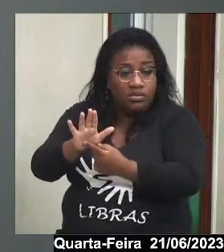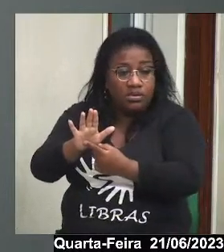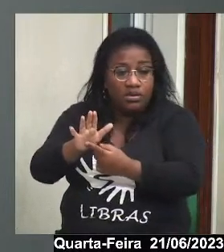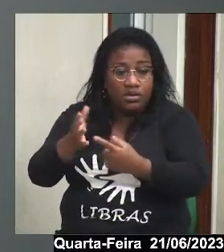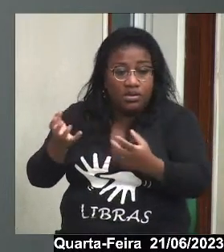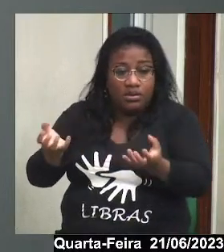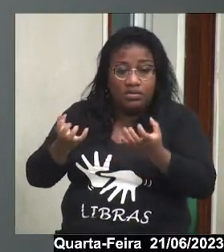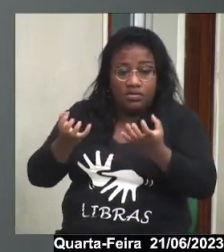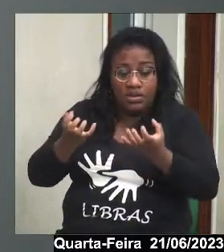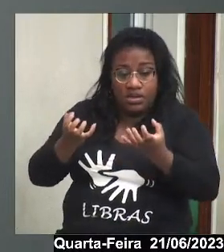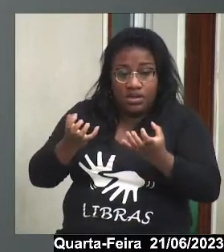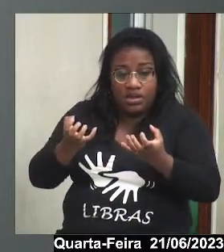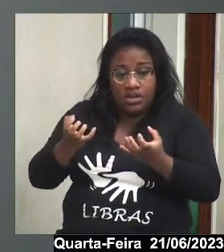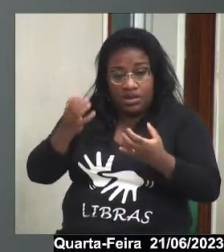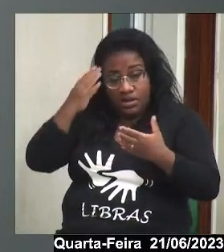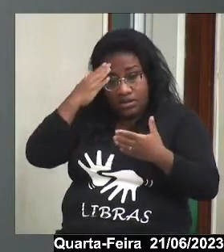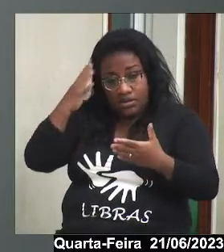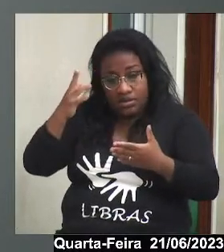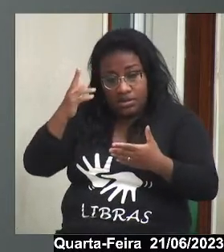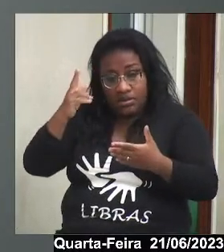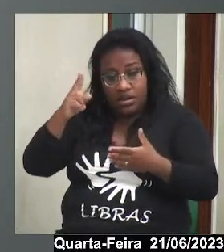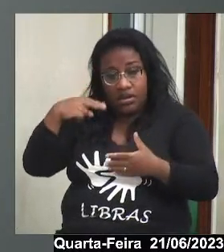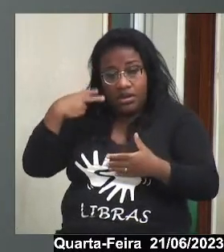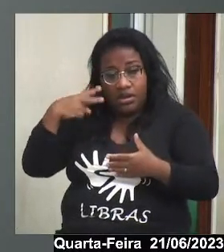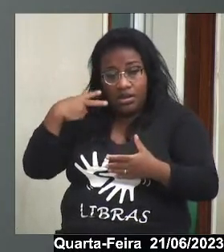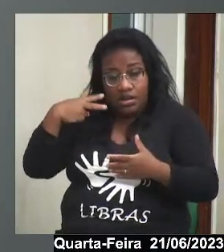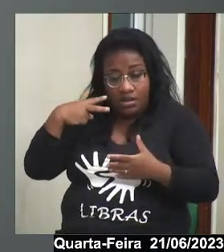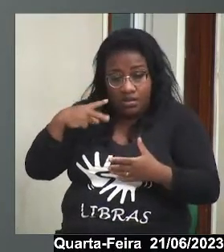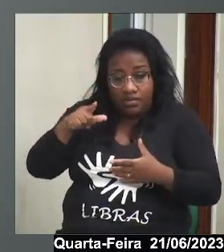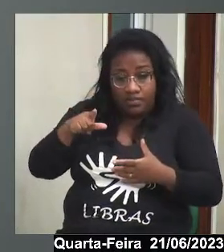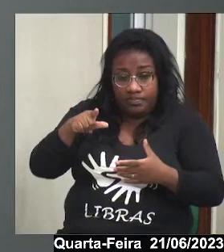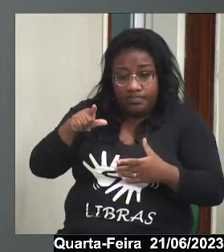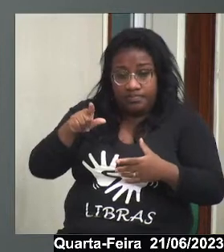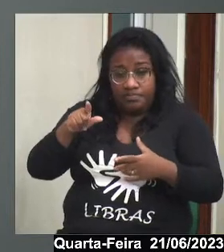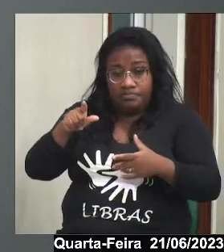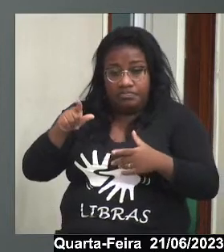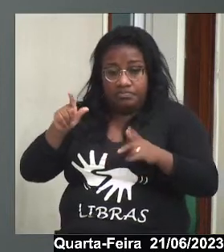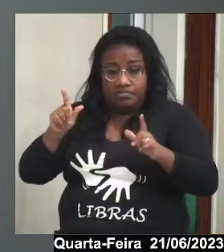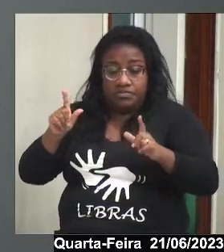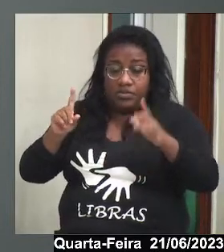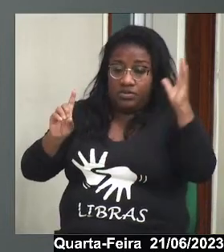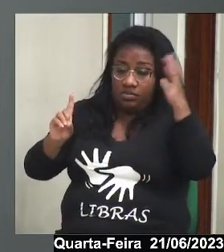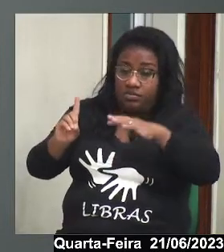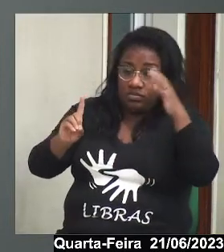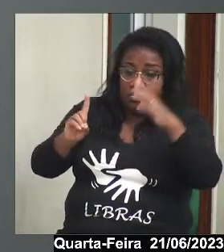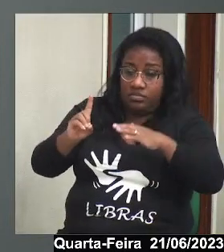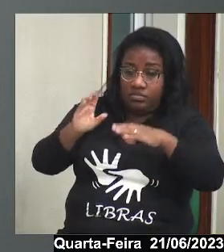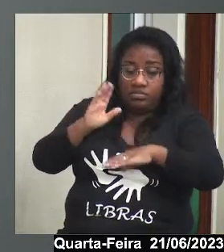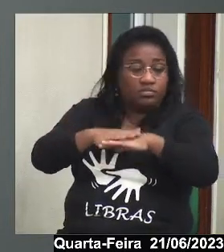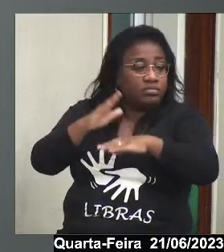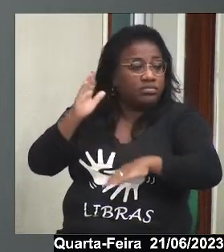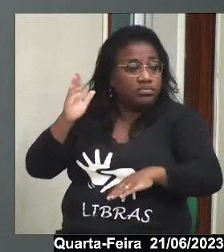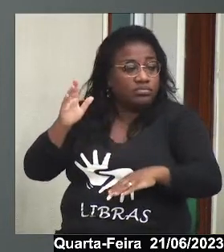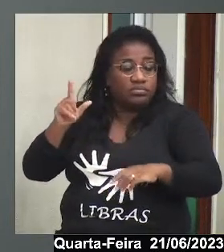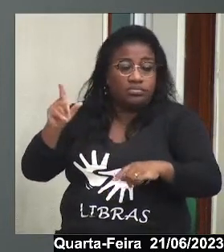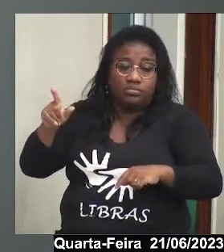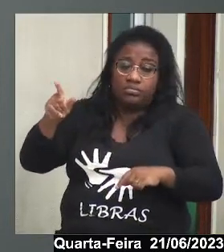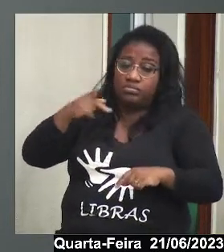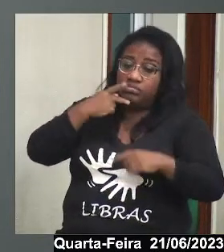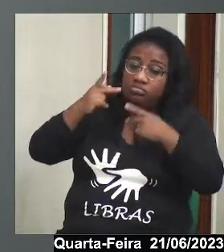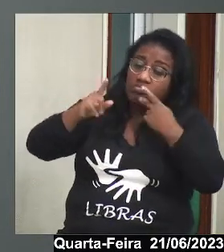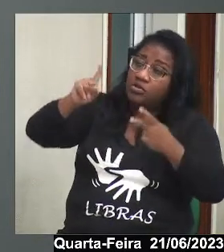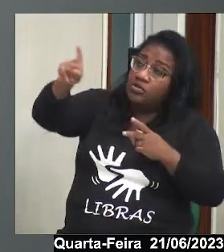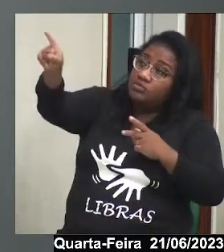vindo hoje aqui agradecendo alguns vereadores a qual ele se diz que fez uma homenagem, mas não é bem isso que